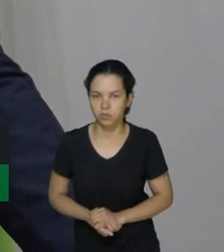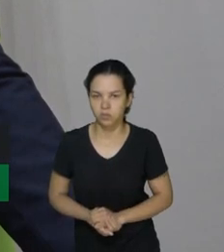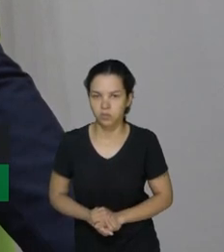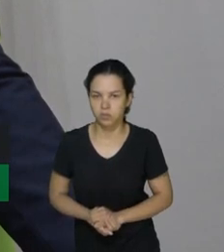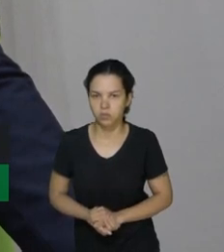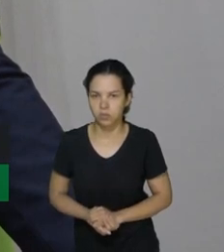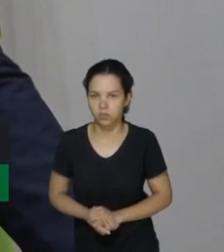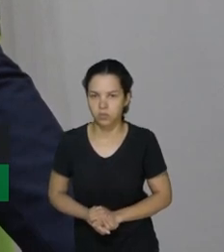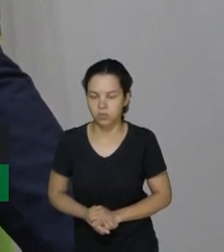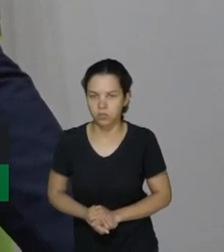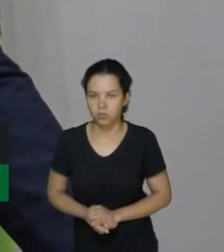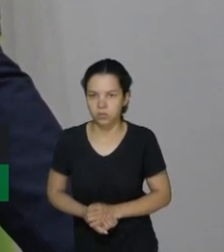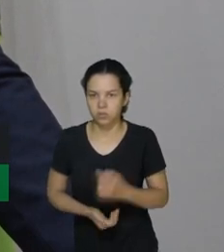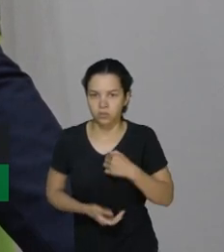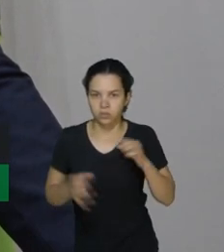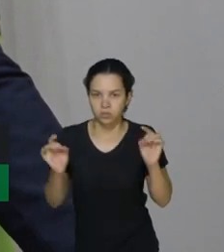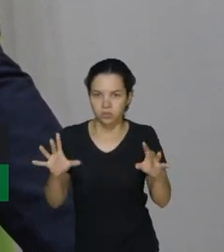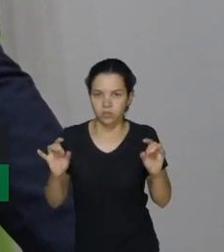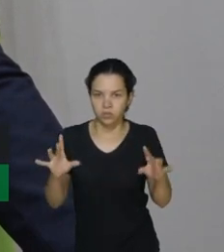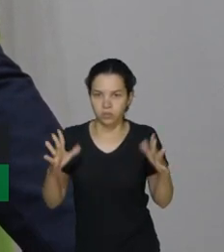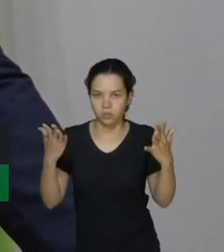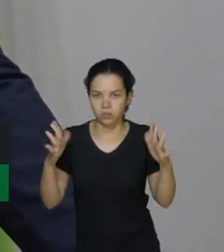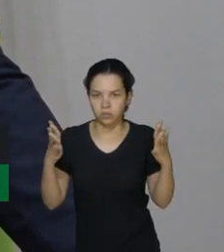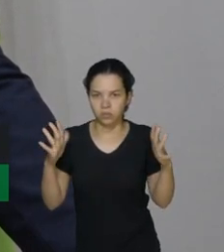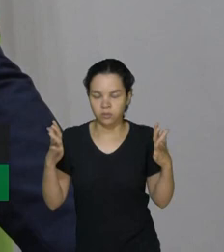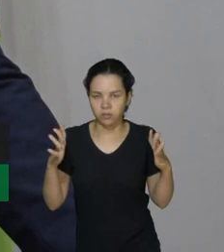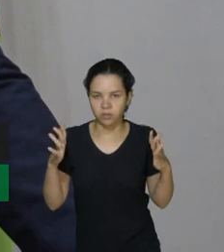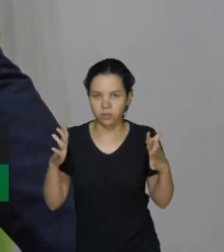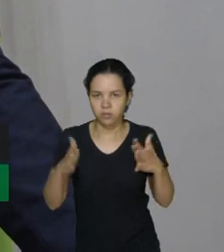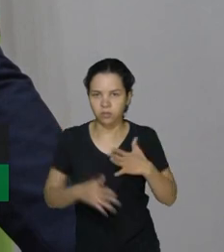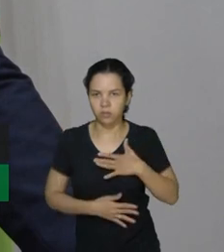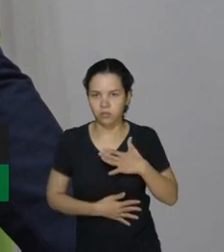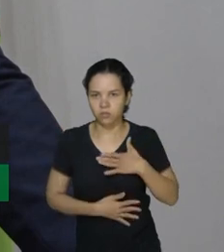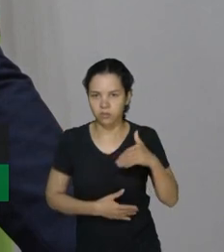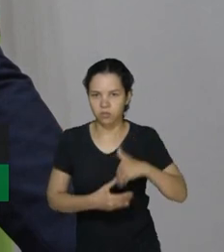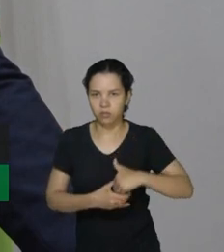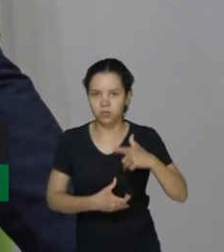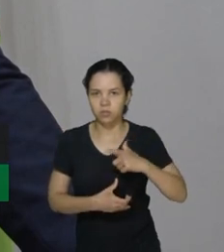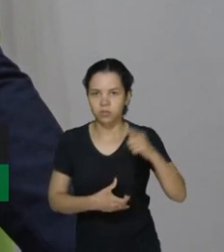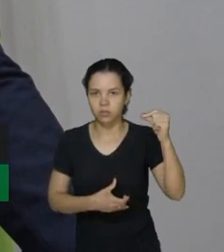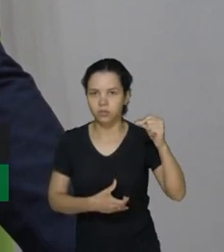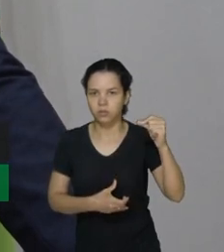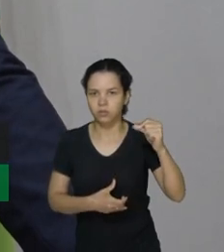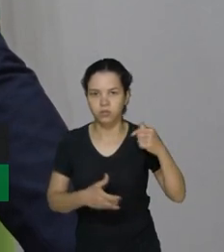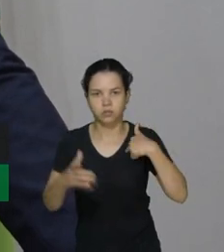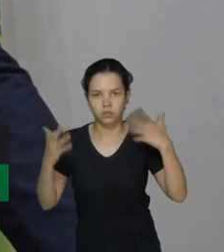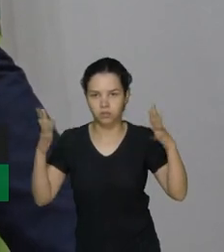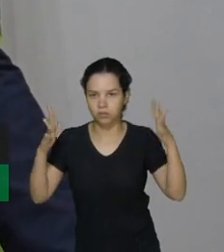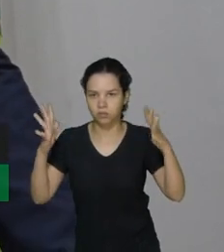eu não tive a oportunidade de comemorar a minha própria eleição. Não comemorei.